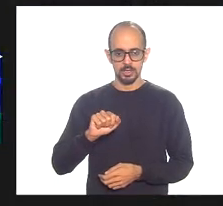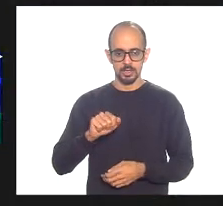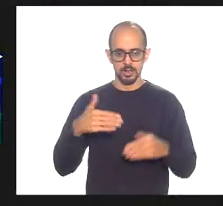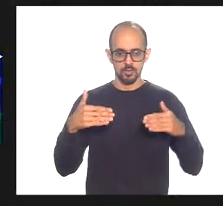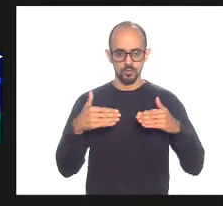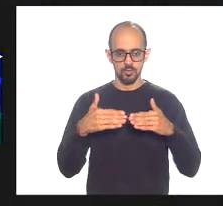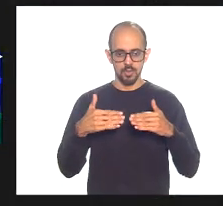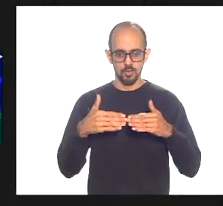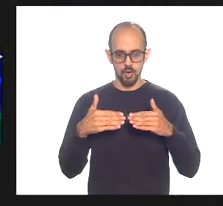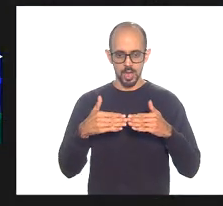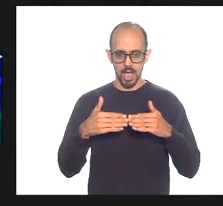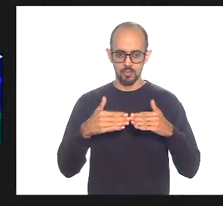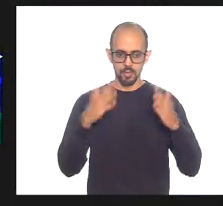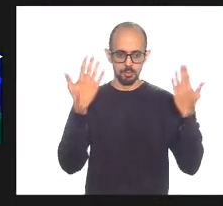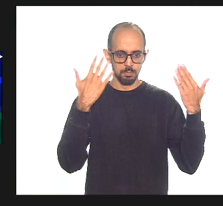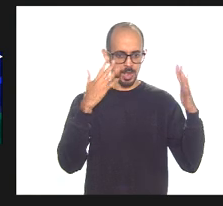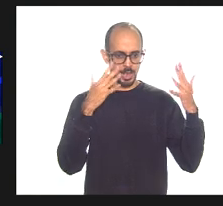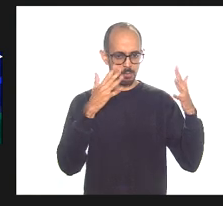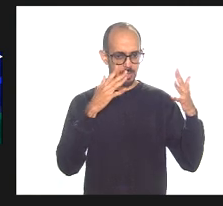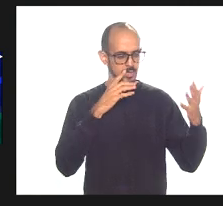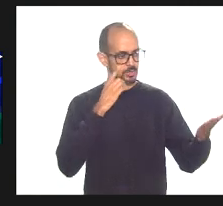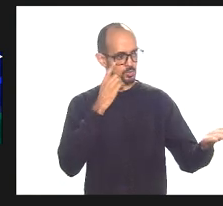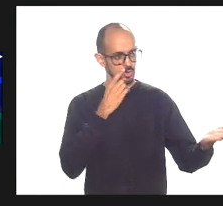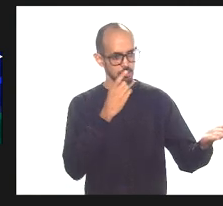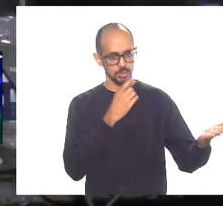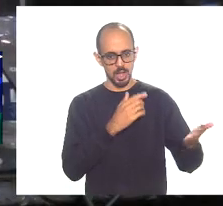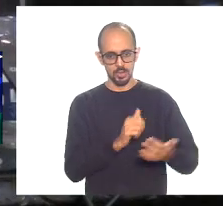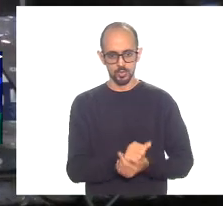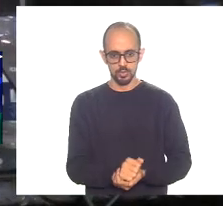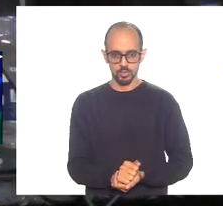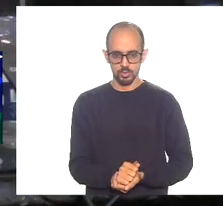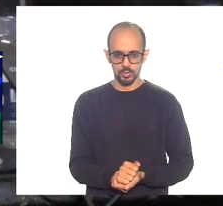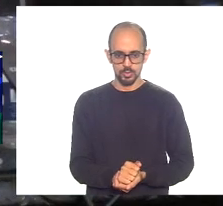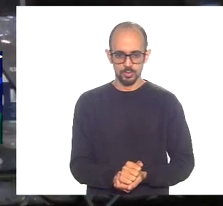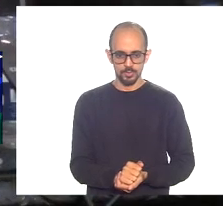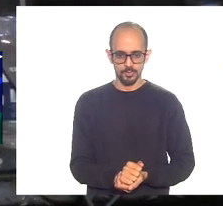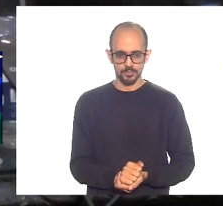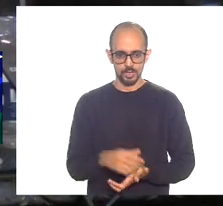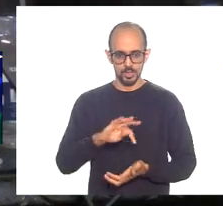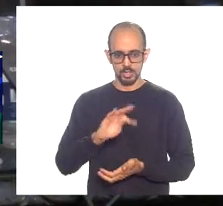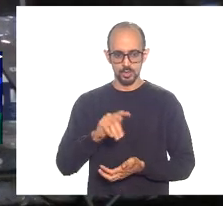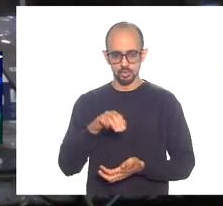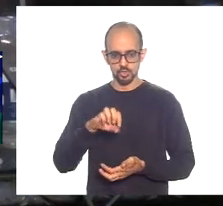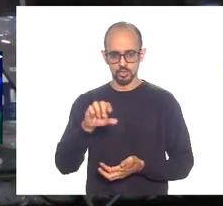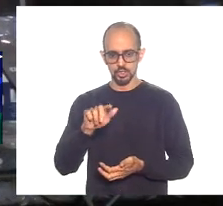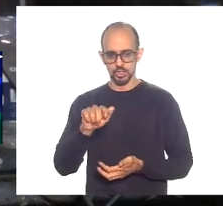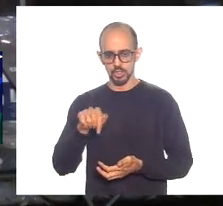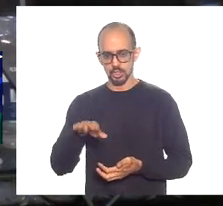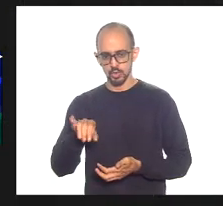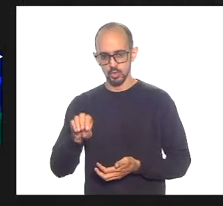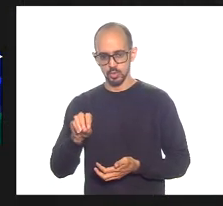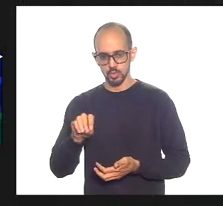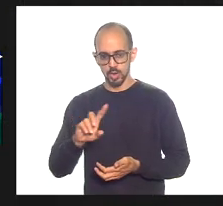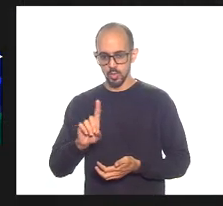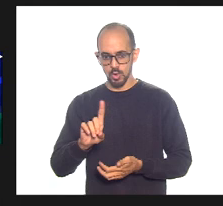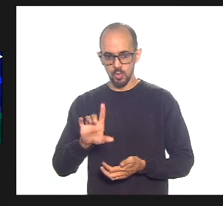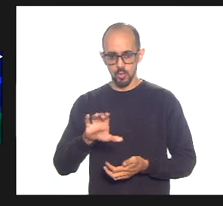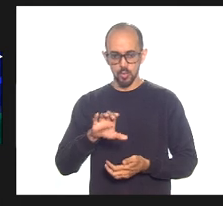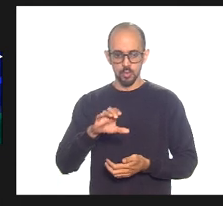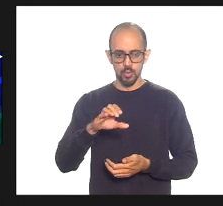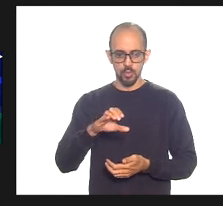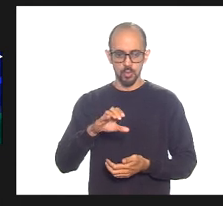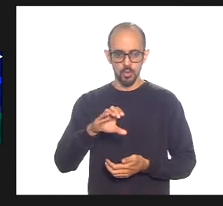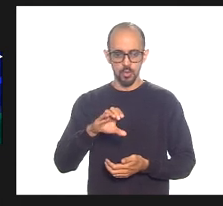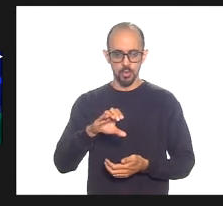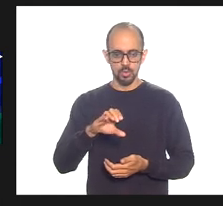favorável parabenizando ambos aí e é quem botou foi deputado Chiquinho da Mangueira Coronel